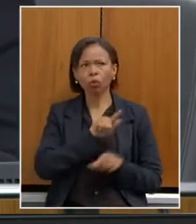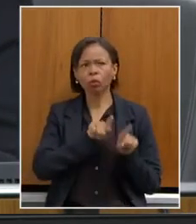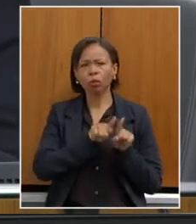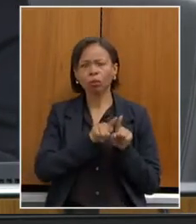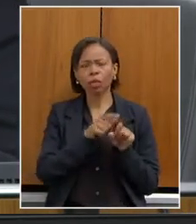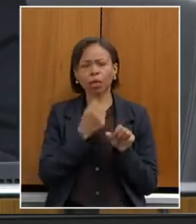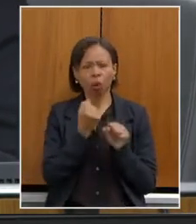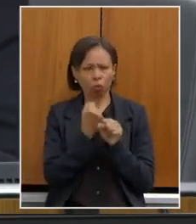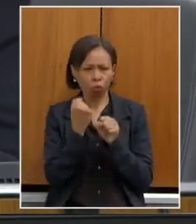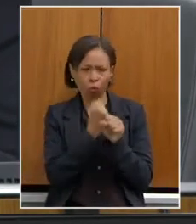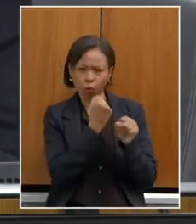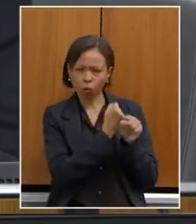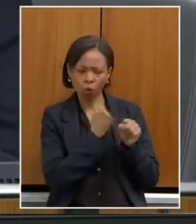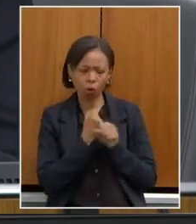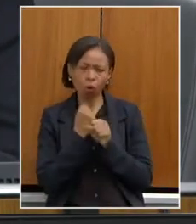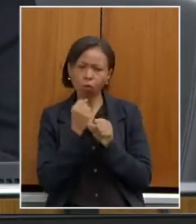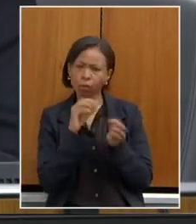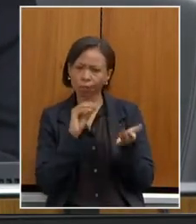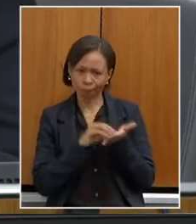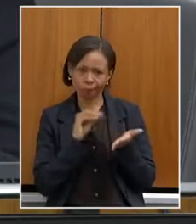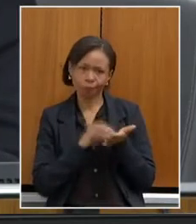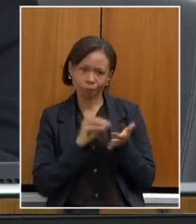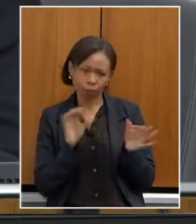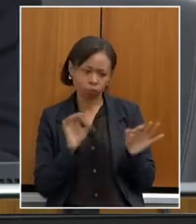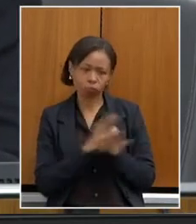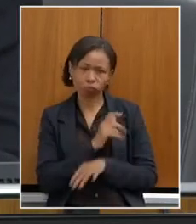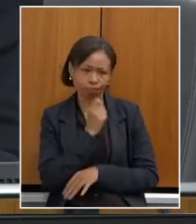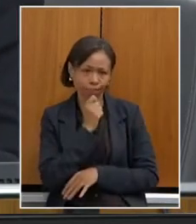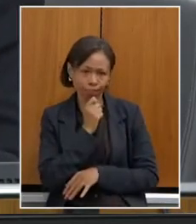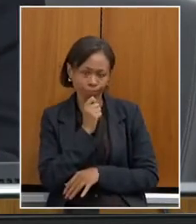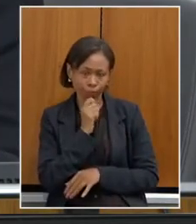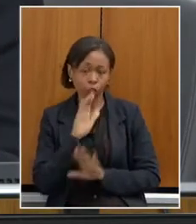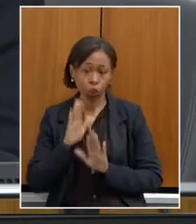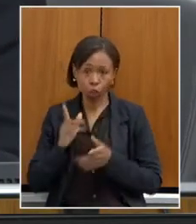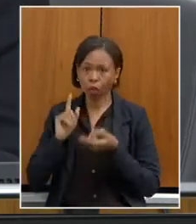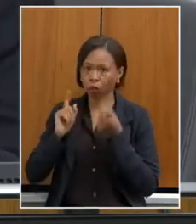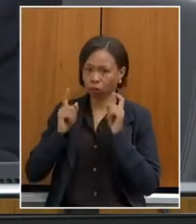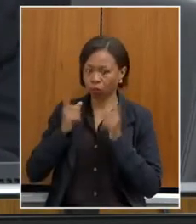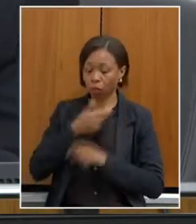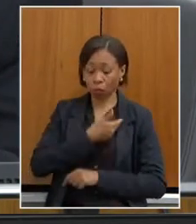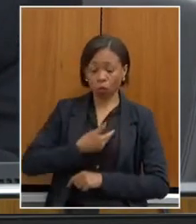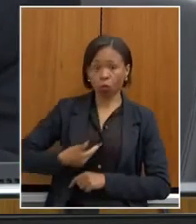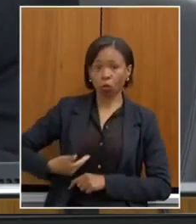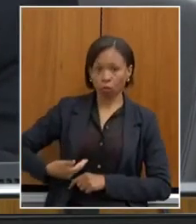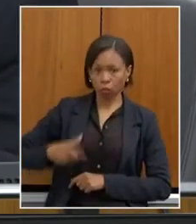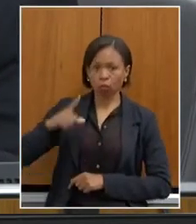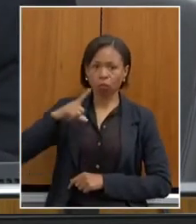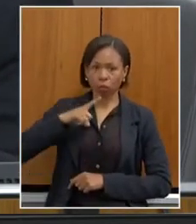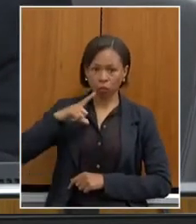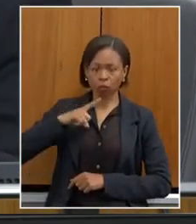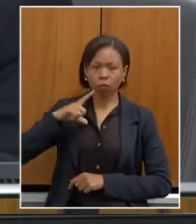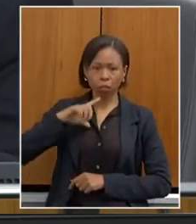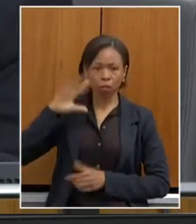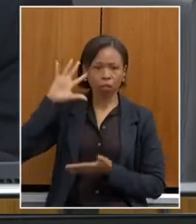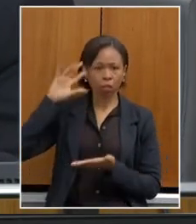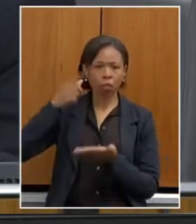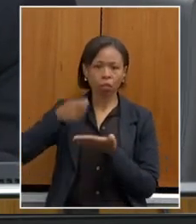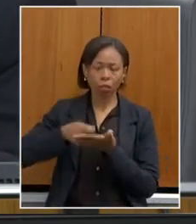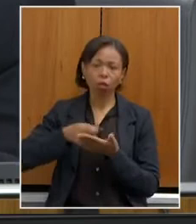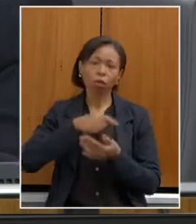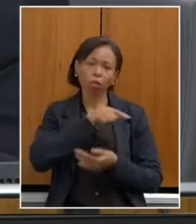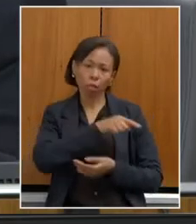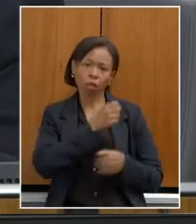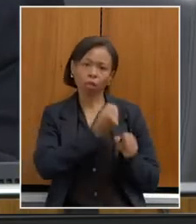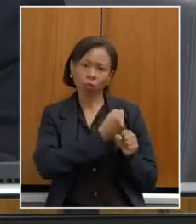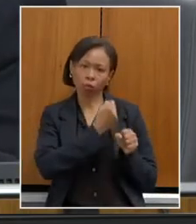em reunião essas obras e o governador já tem uma diretriz que temos que terminar as obras inacabadas